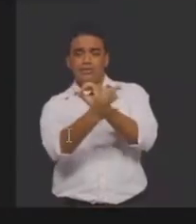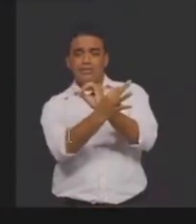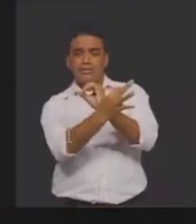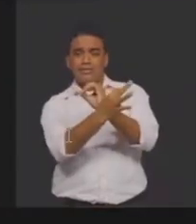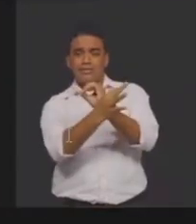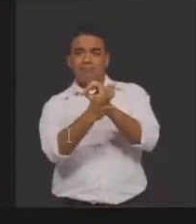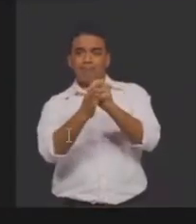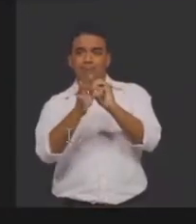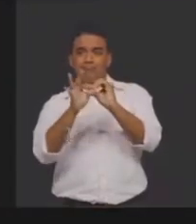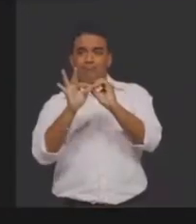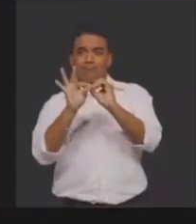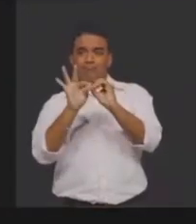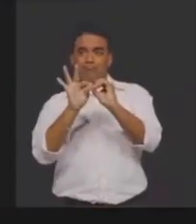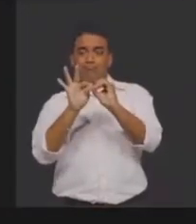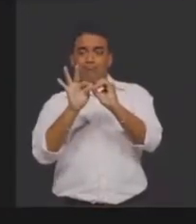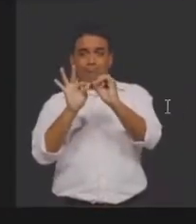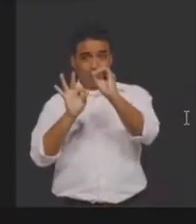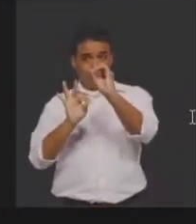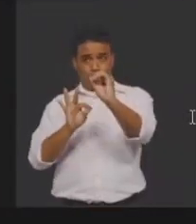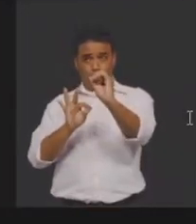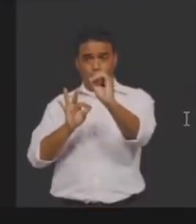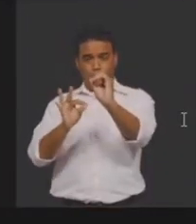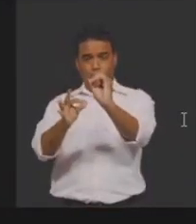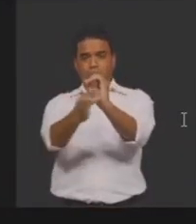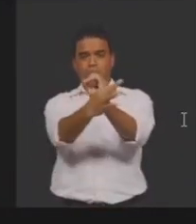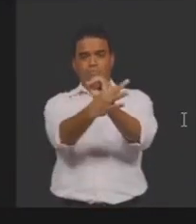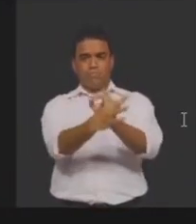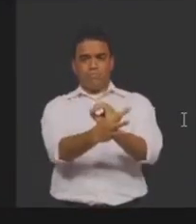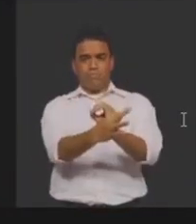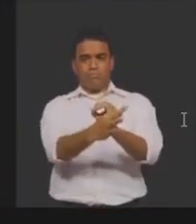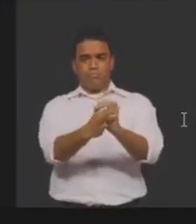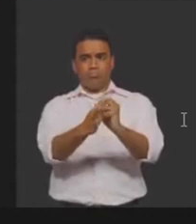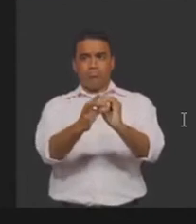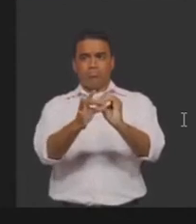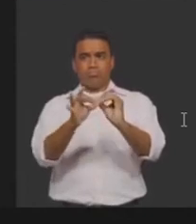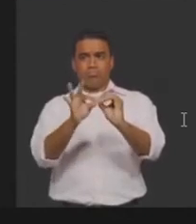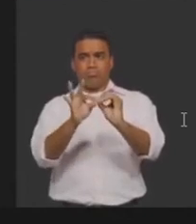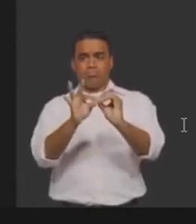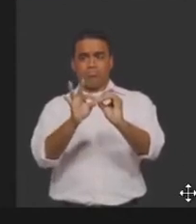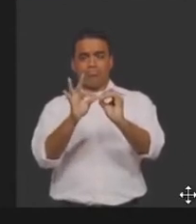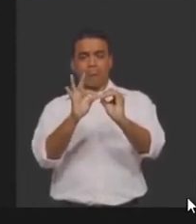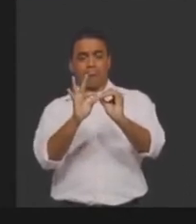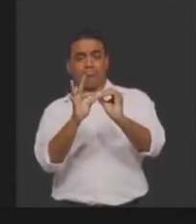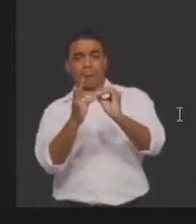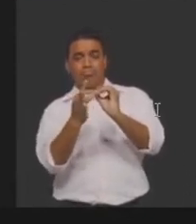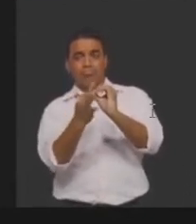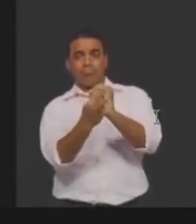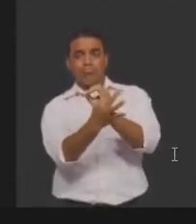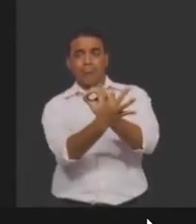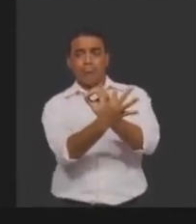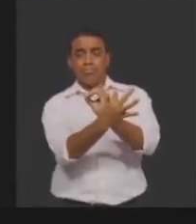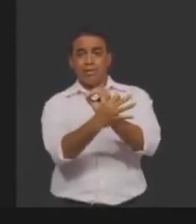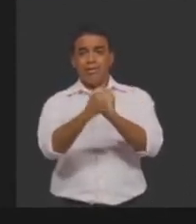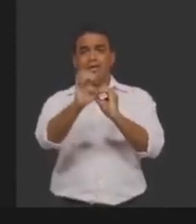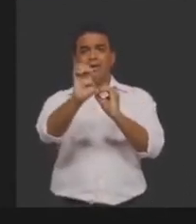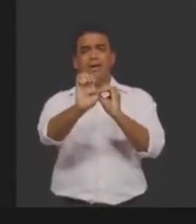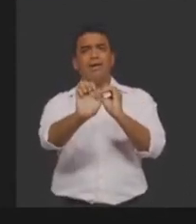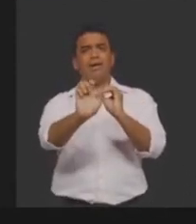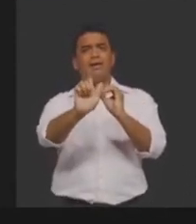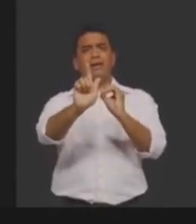ponto qualquer da superfície em relação à linha do Equador. Quanto mais próximo da linha do